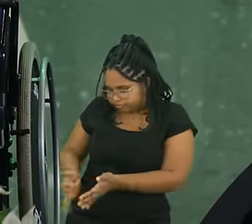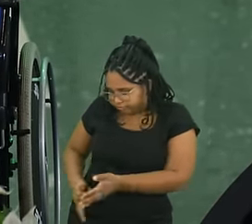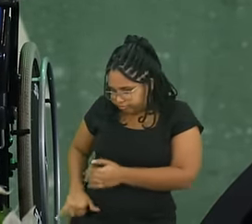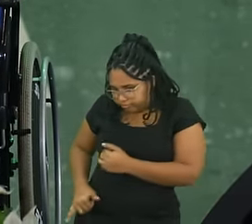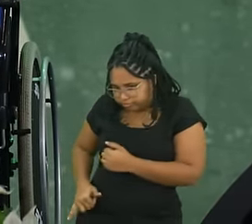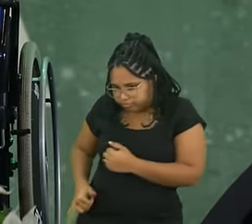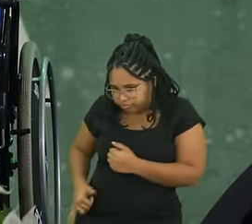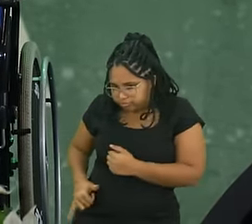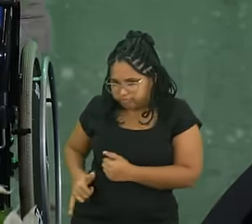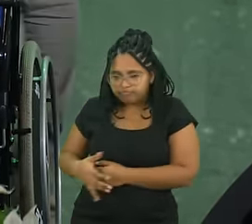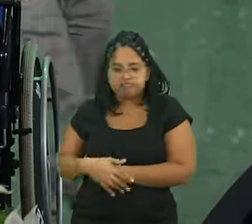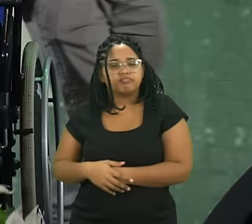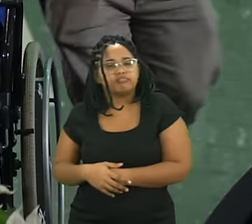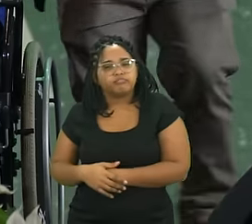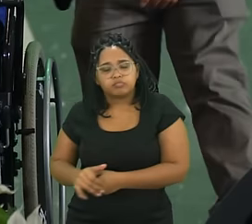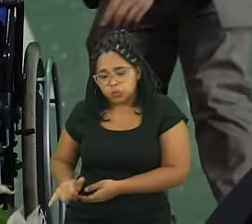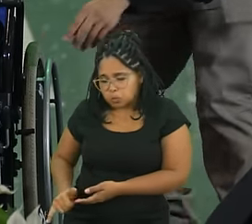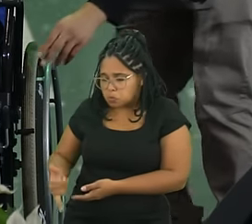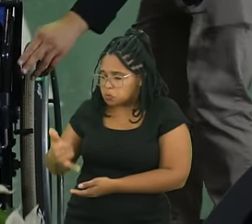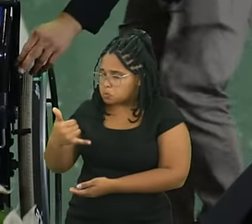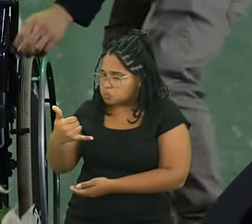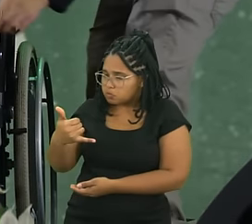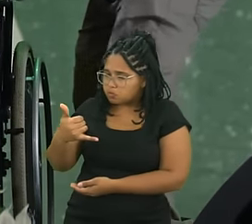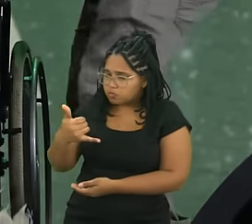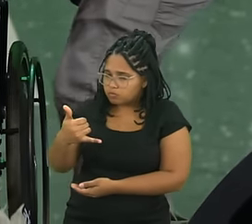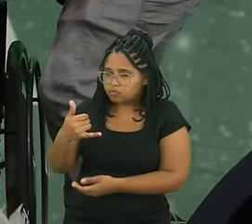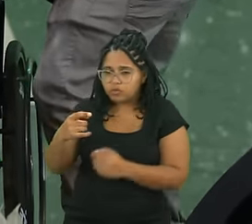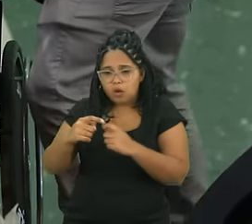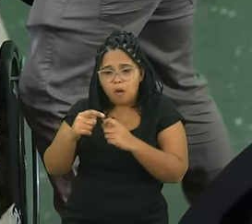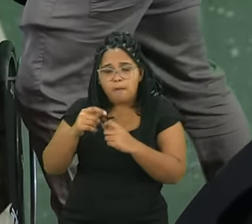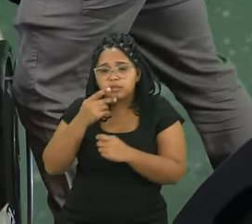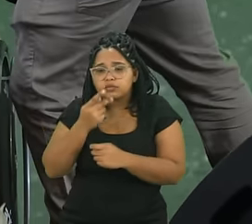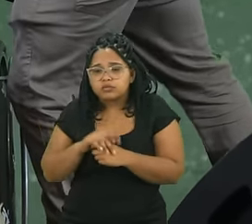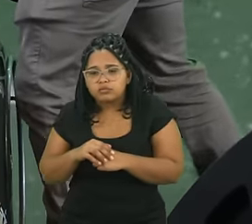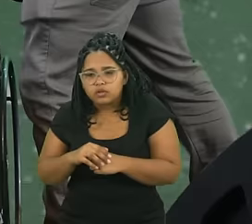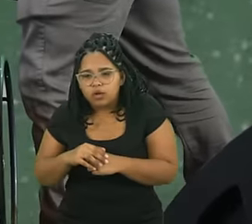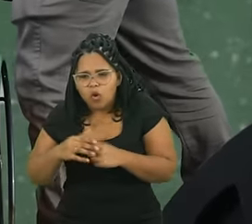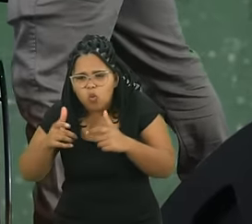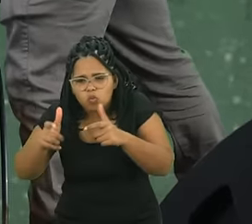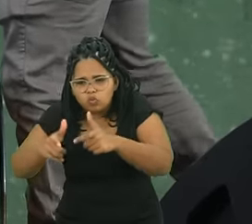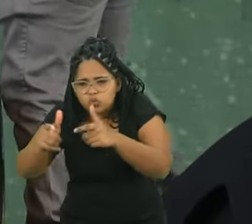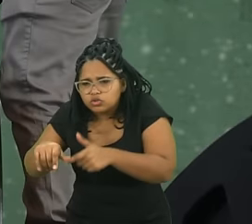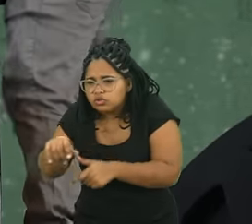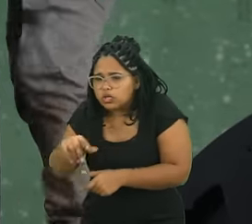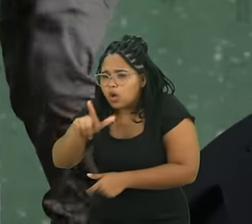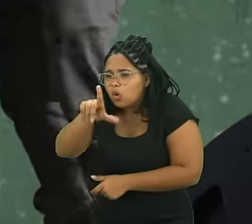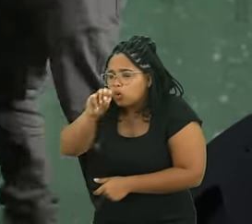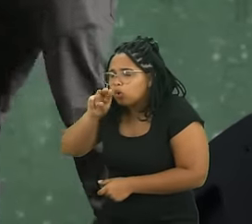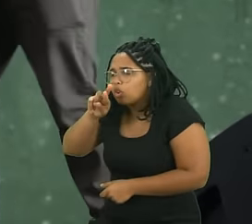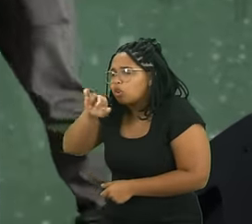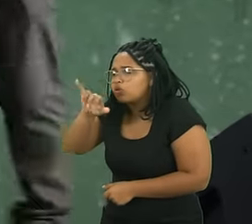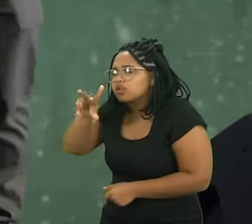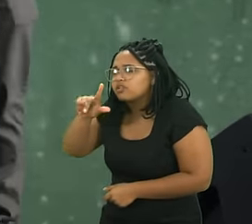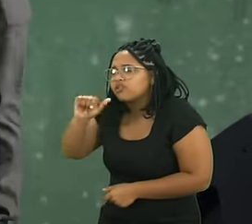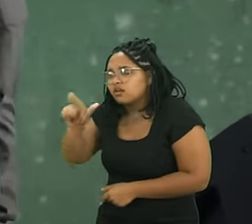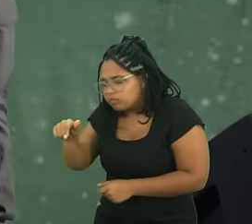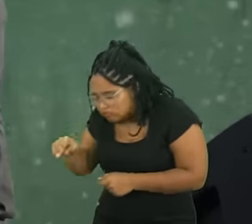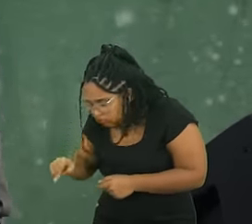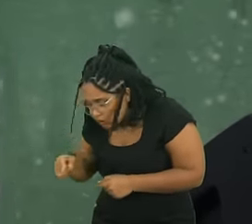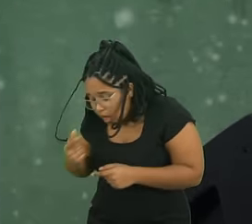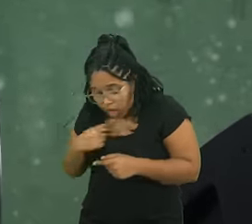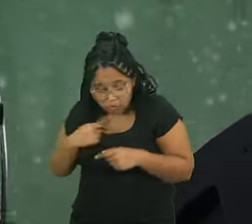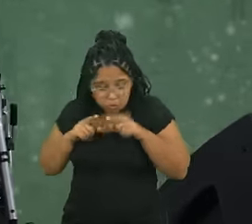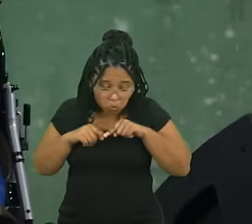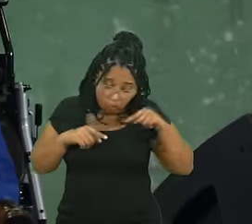E naquele momento, a caminho de casa, o otorrino diz: onde está o Lorival? Eu falei: está aqui ao meu lado. E eu estava